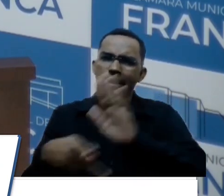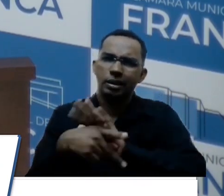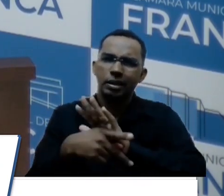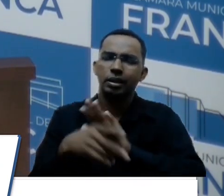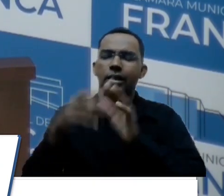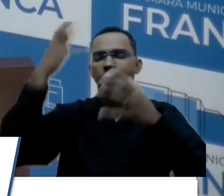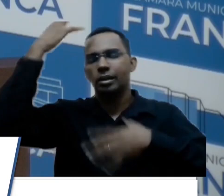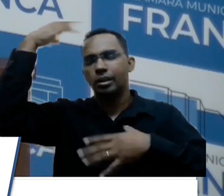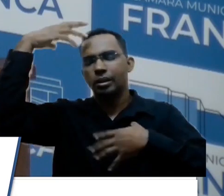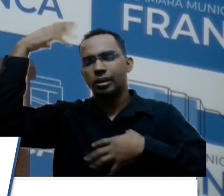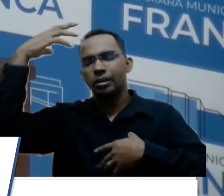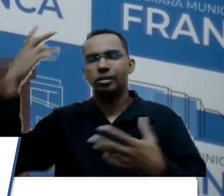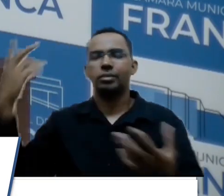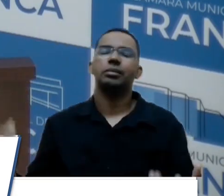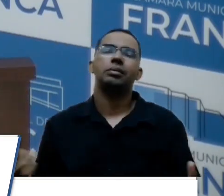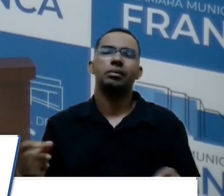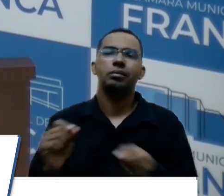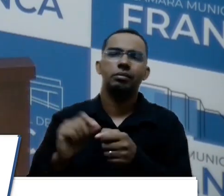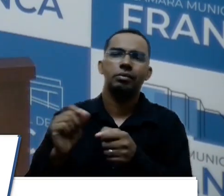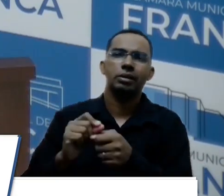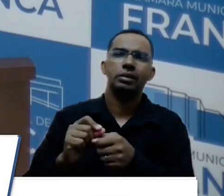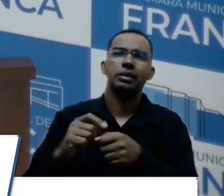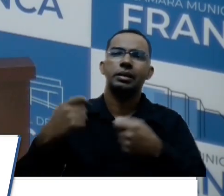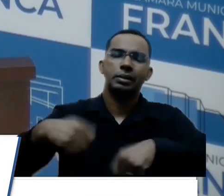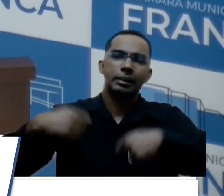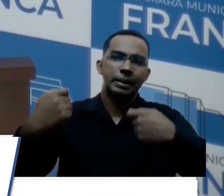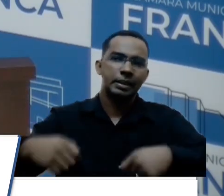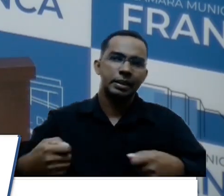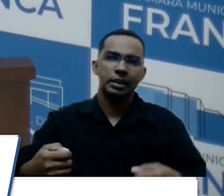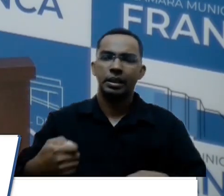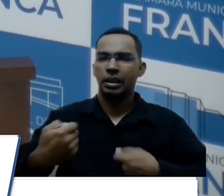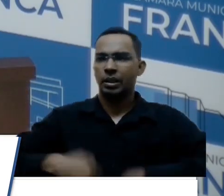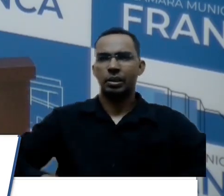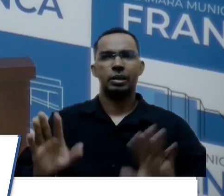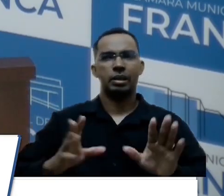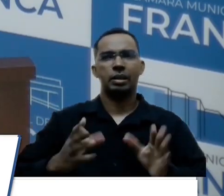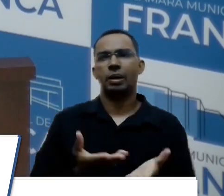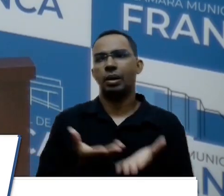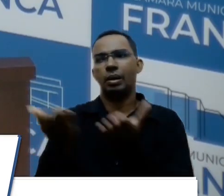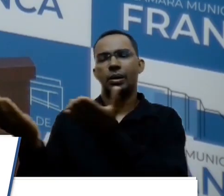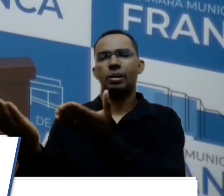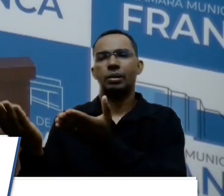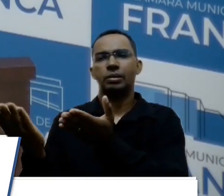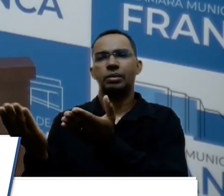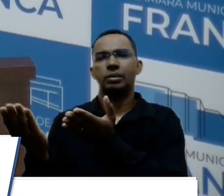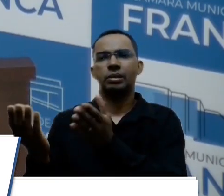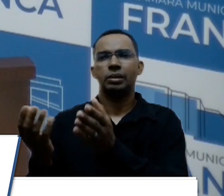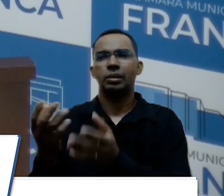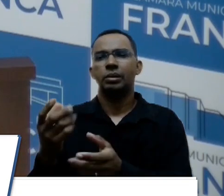banho, para fazer suas necessidades, não precisa ser levado naquele